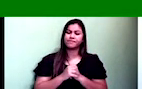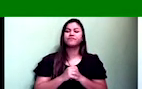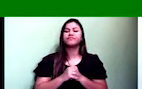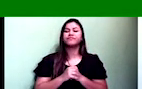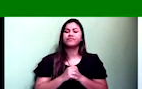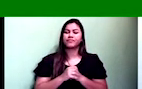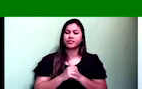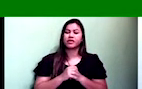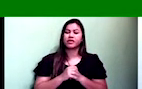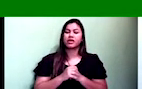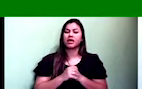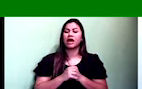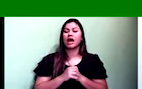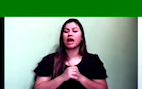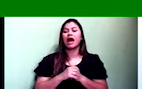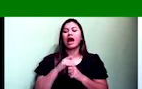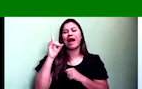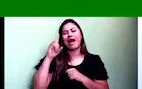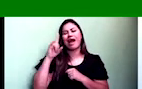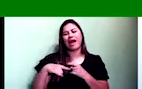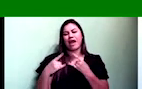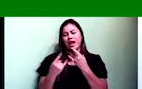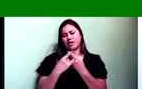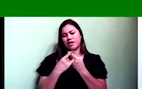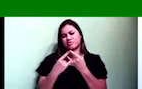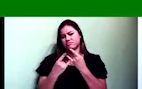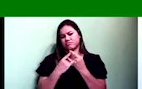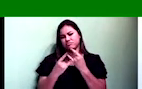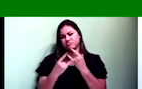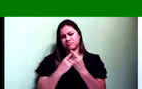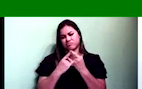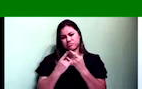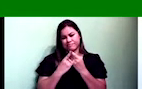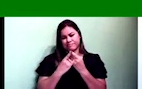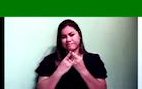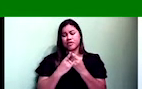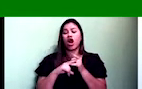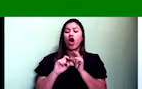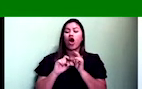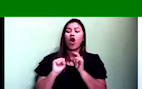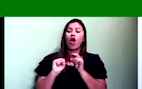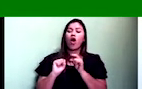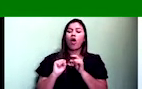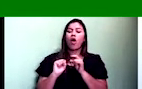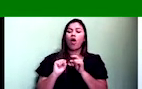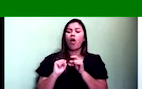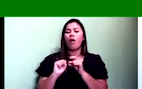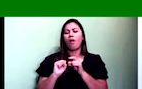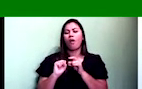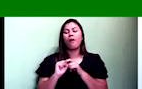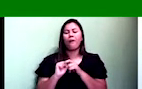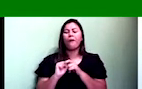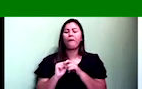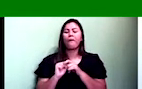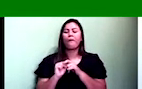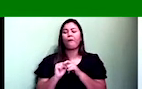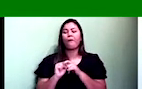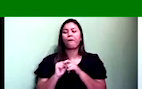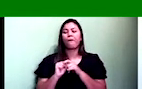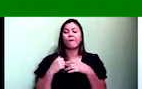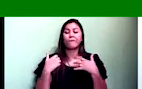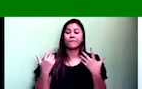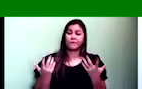ao termo camisa de Vênus, ou, mais intimamente falando, camisinha.